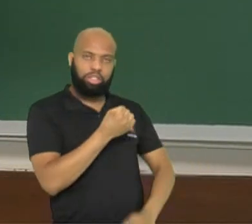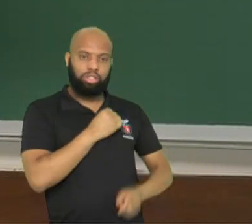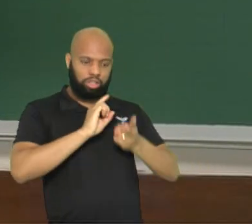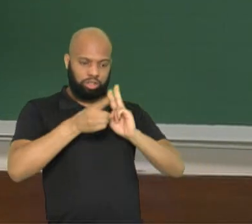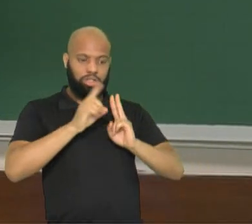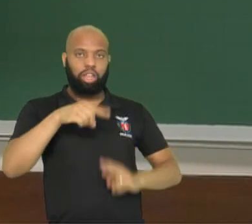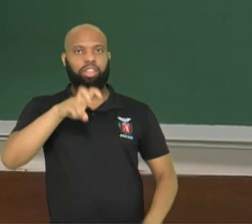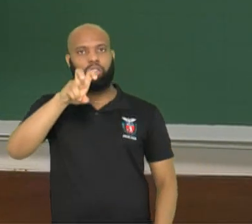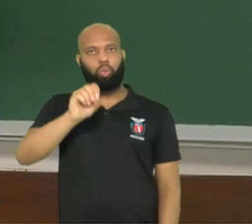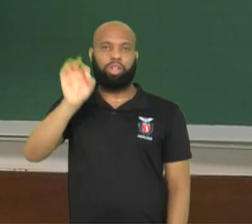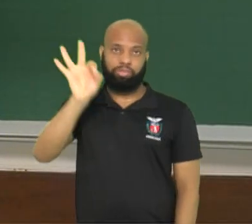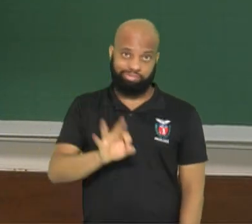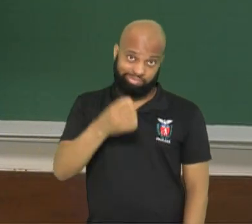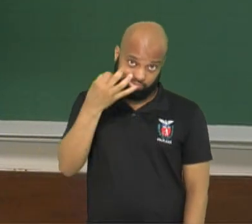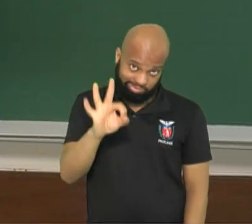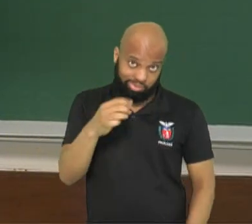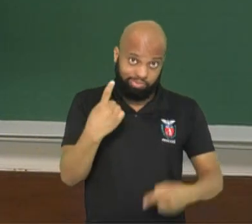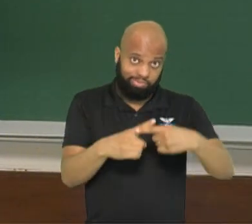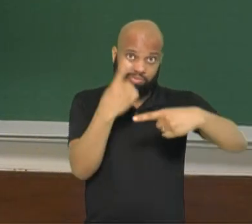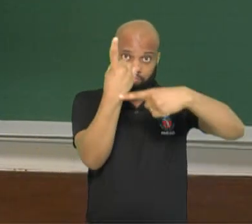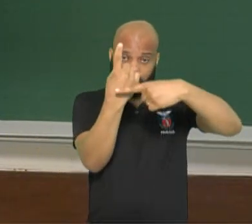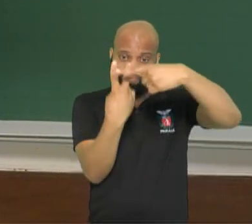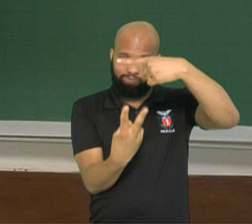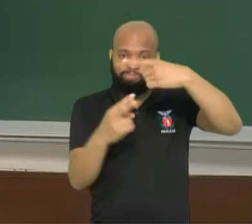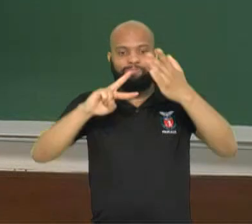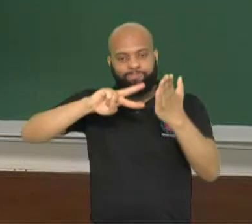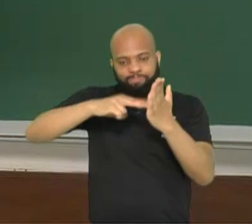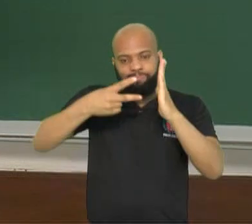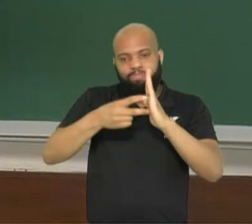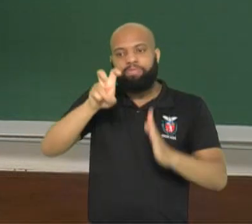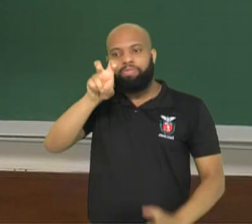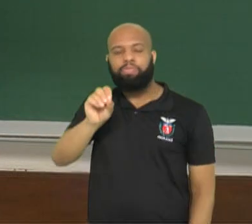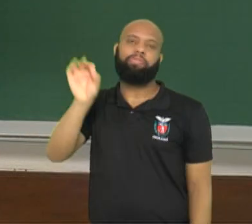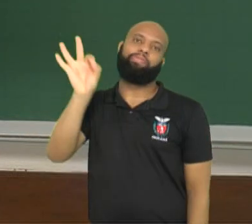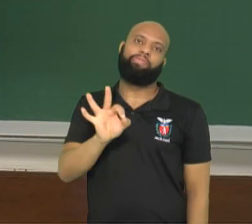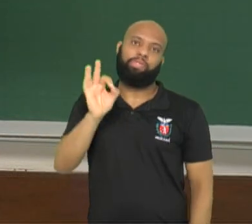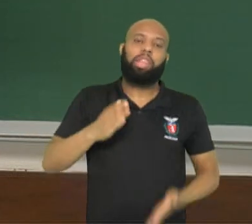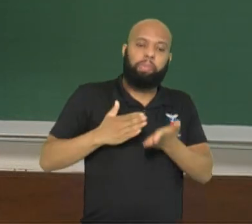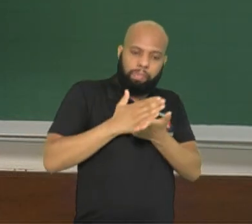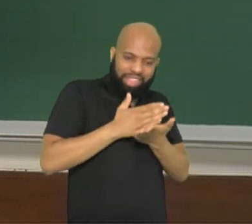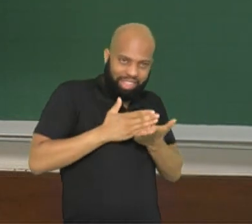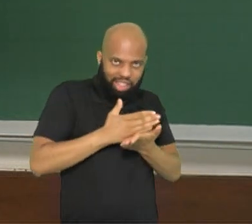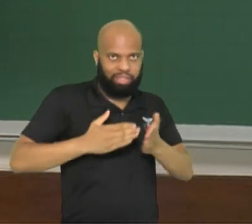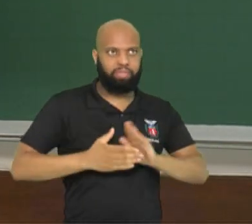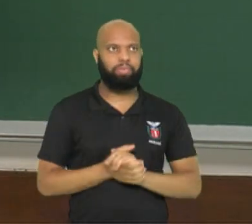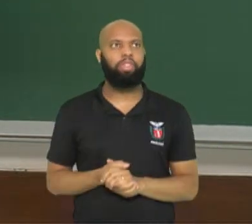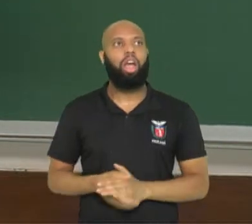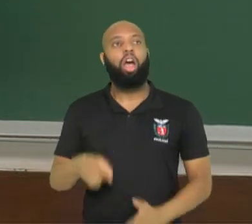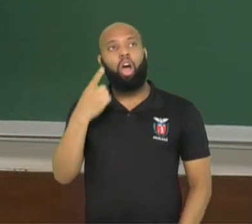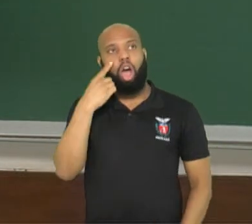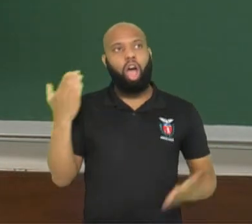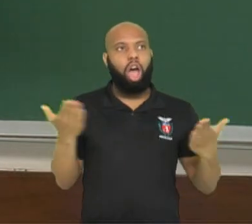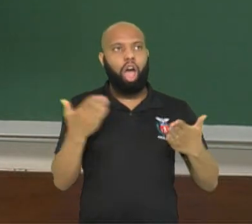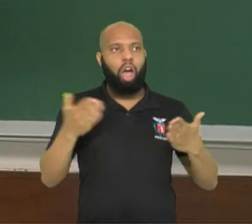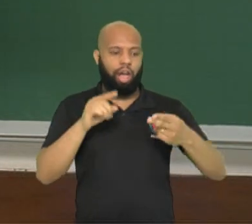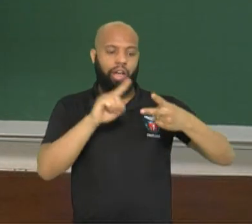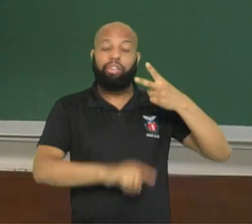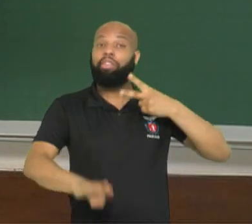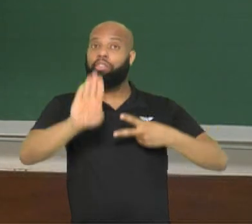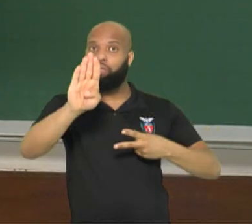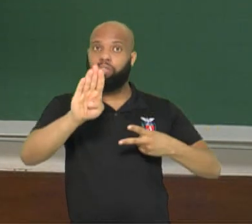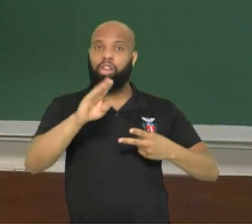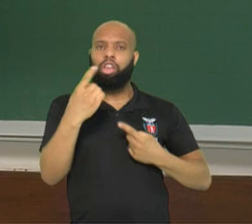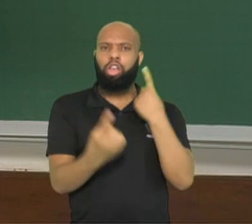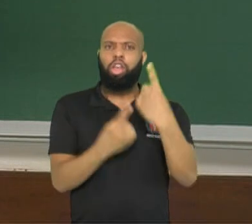de 50%. Ou seja, metade, meio, ok? E aqui a letra B. Qual é